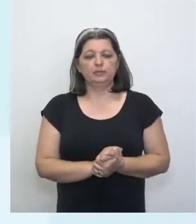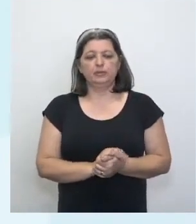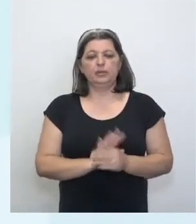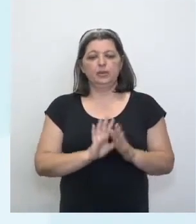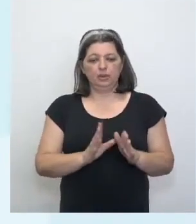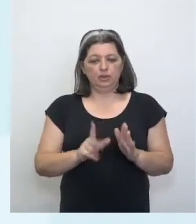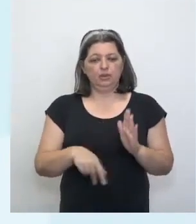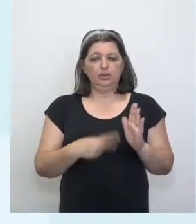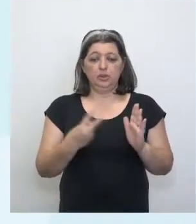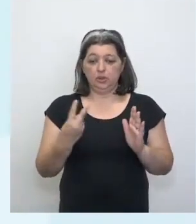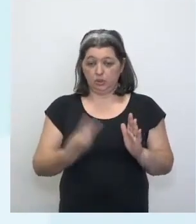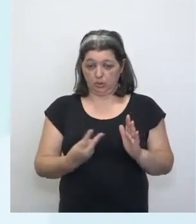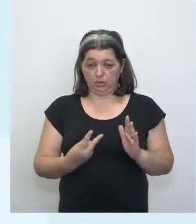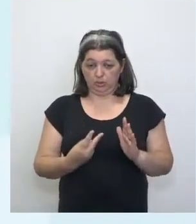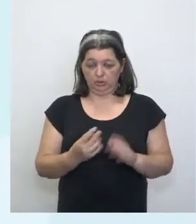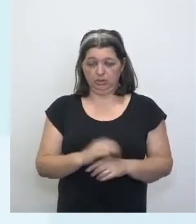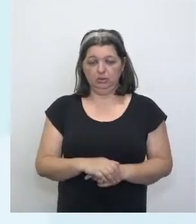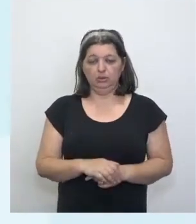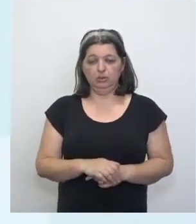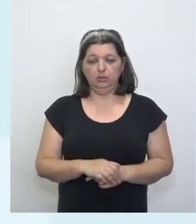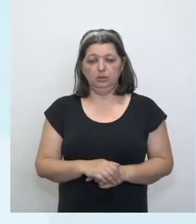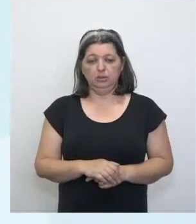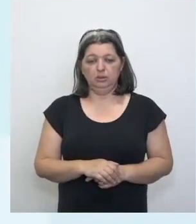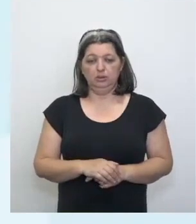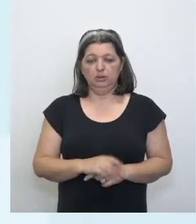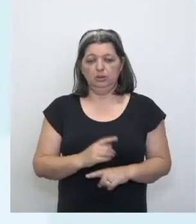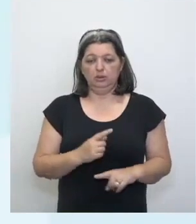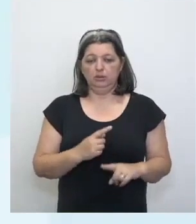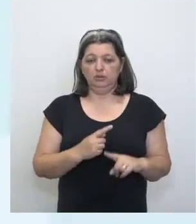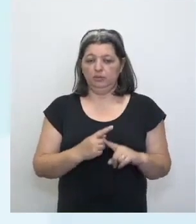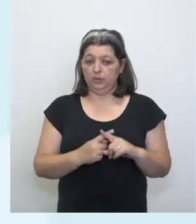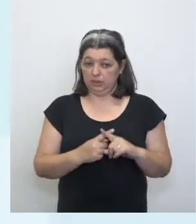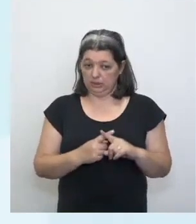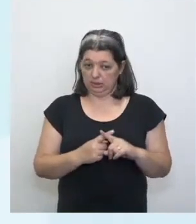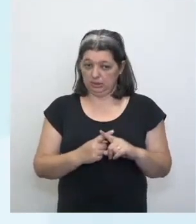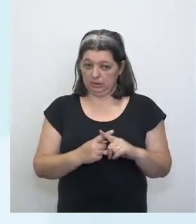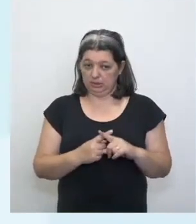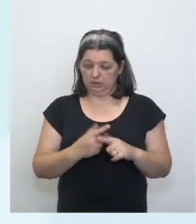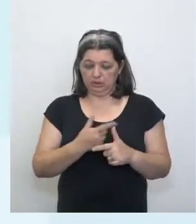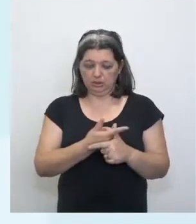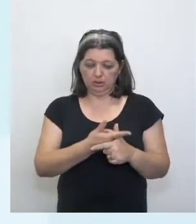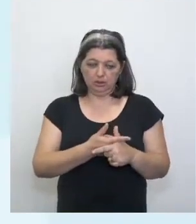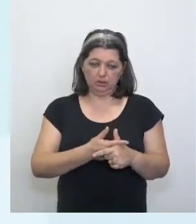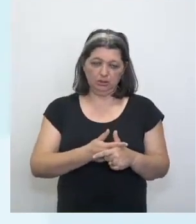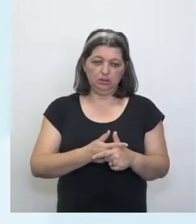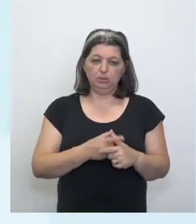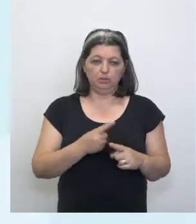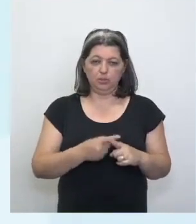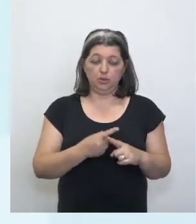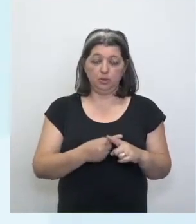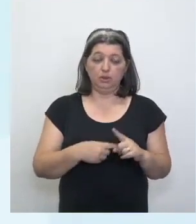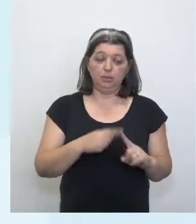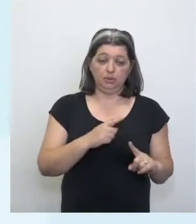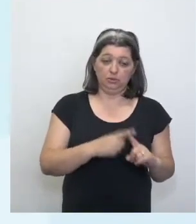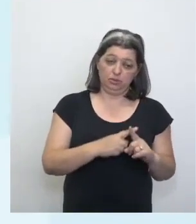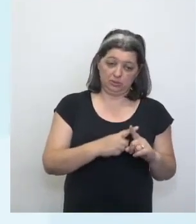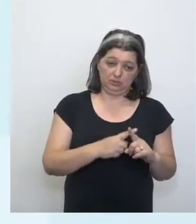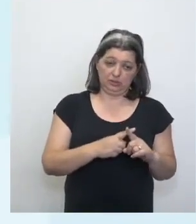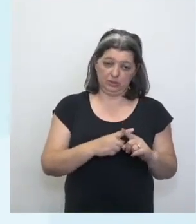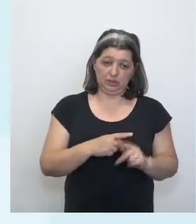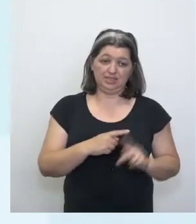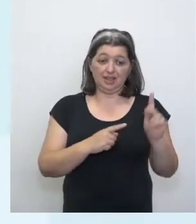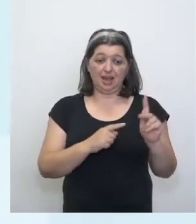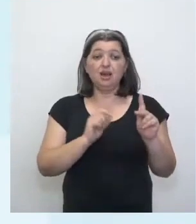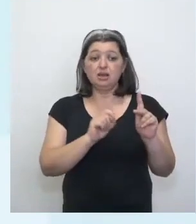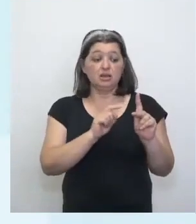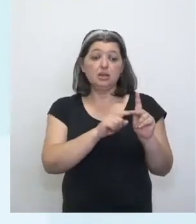coloca ele aqui do lado, ó, 2 vezes, e aí você vai multiplicar ele por onde? Pelo k. É 2 vezes o valor do k, que no